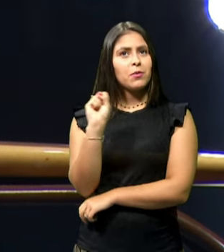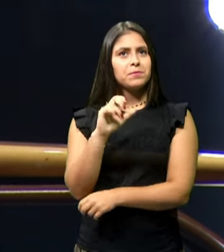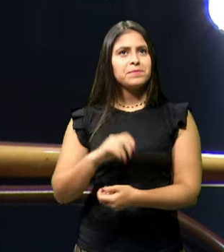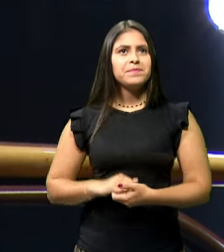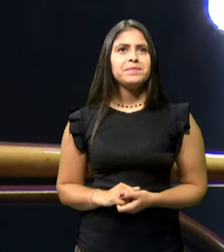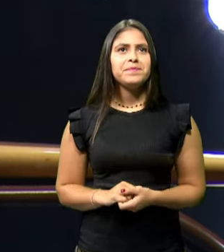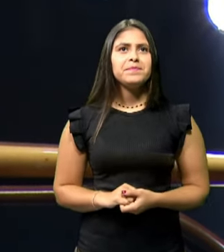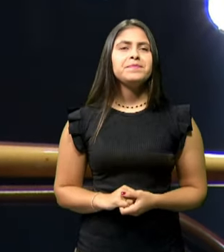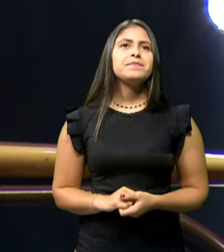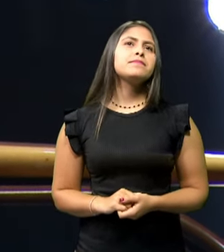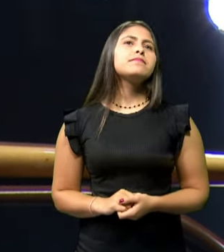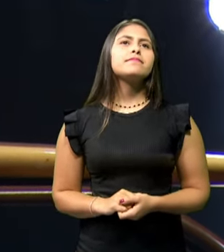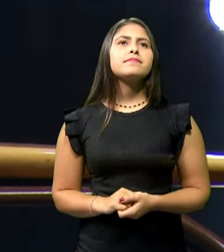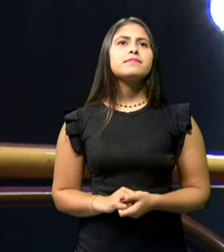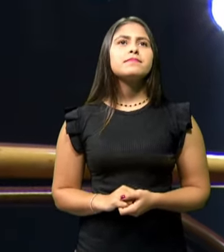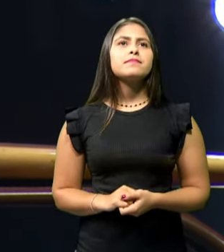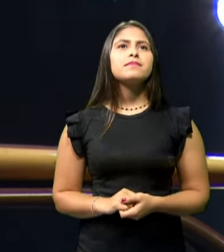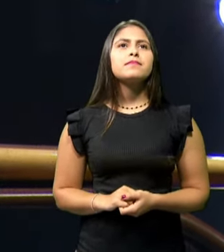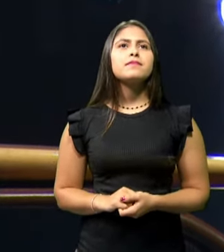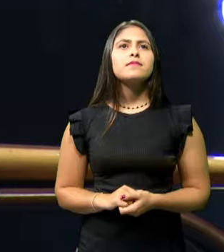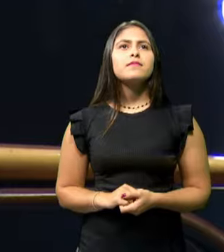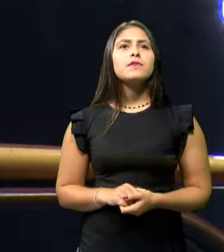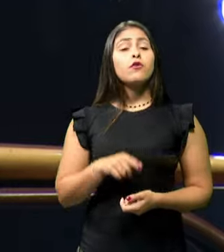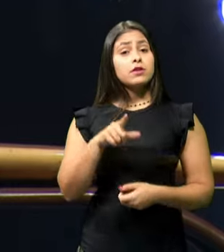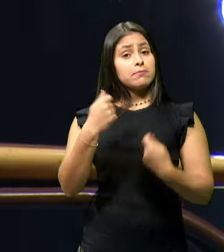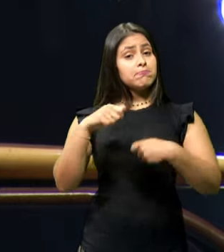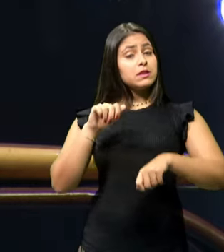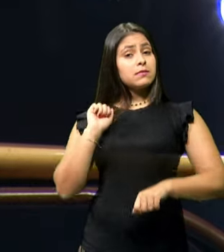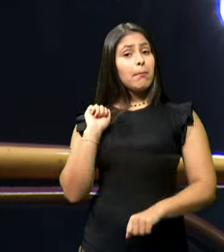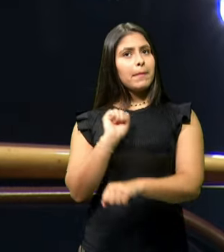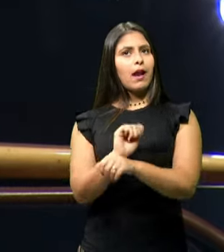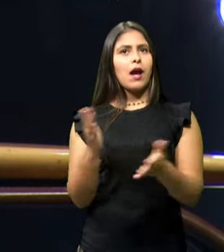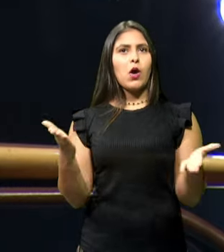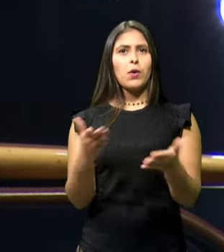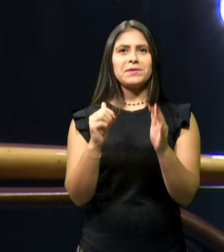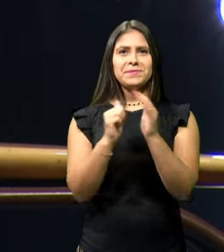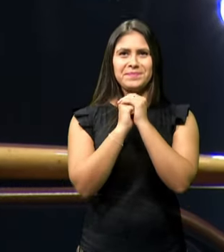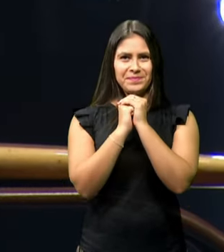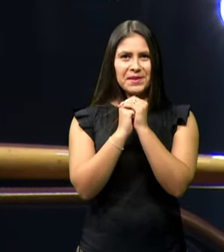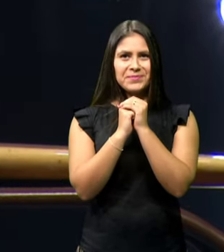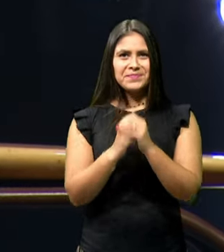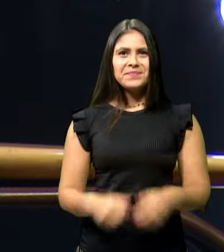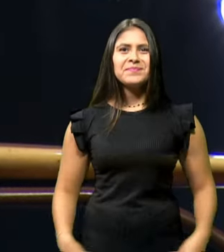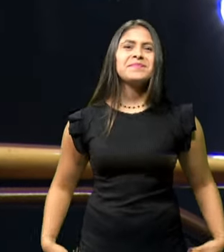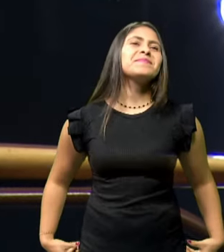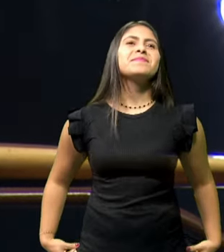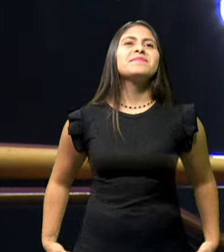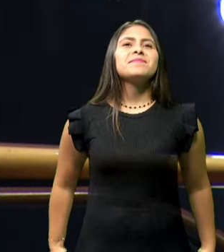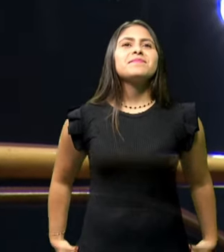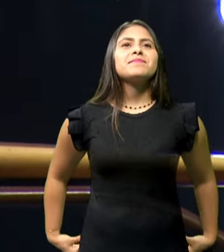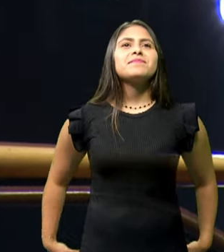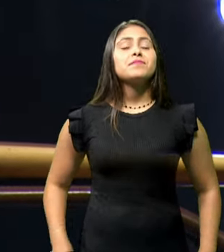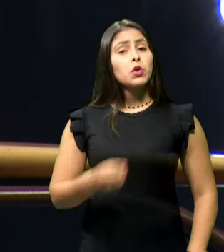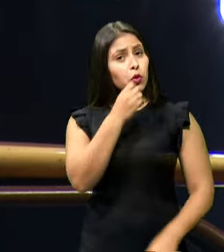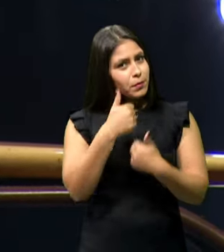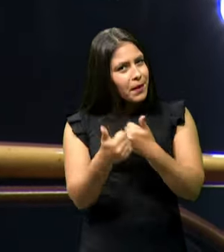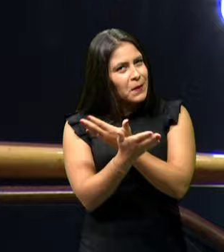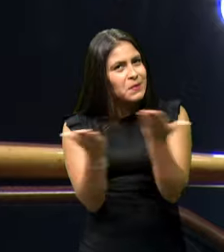você está e parar para a gente orar, amém? Amém? Tudo bem aí?